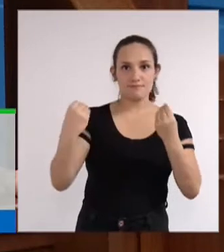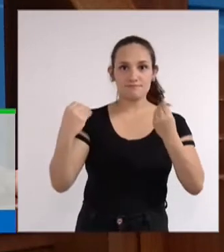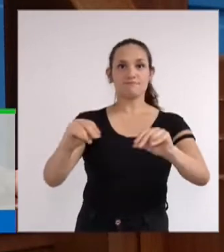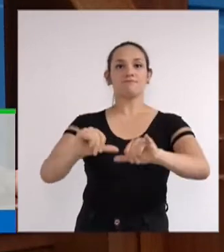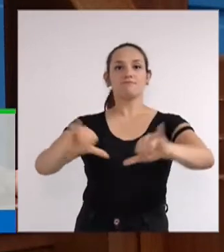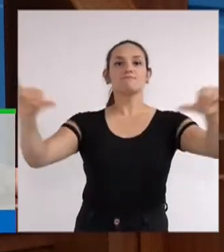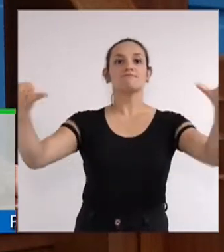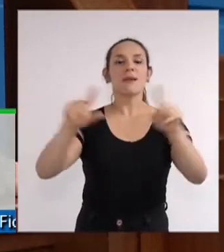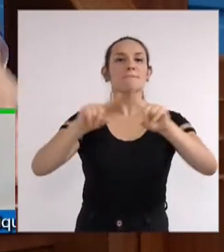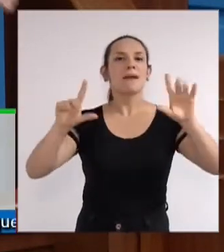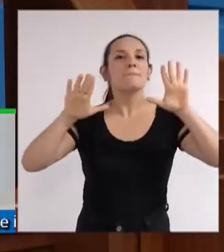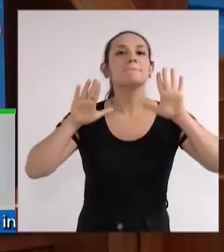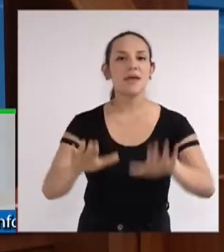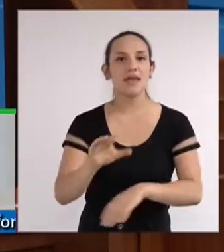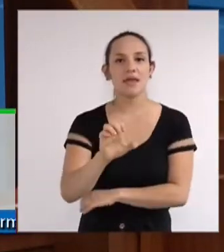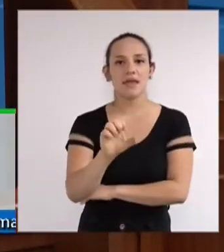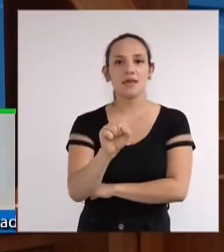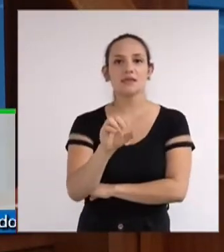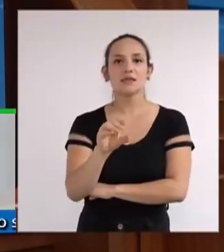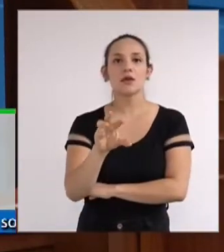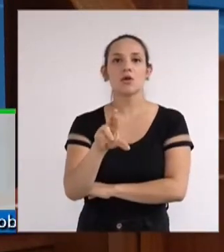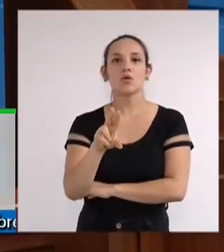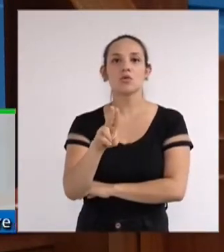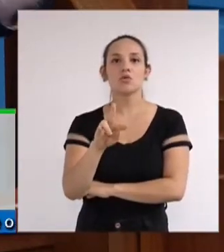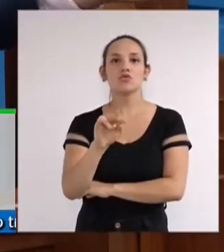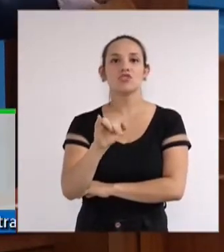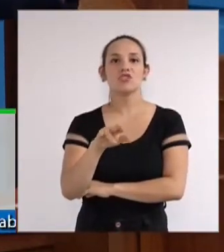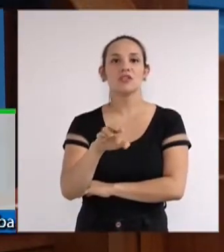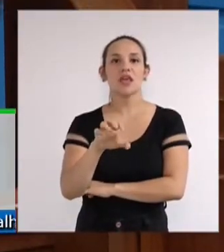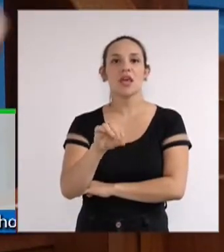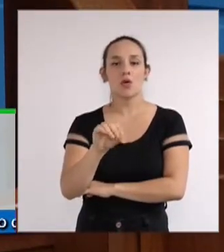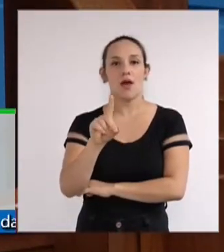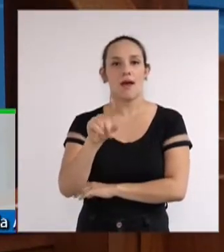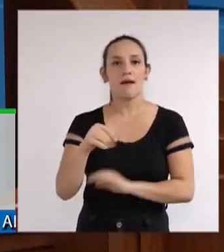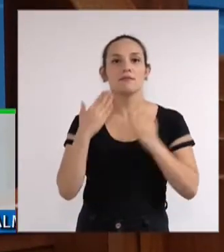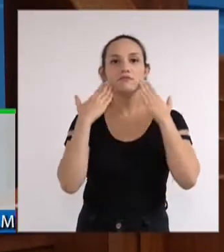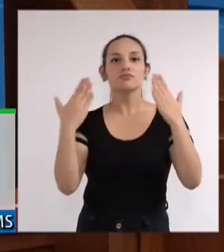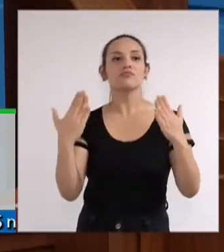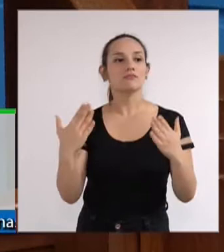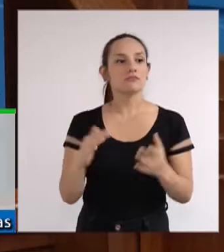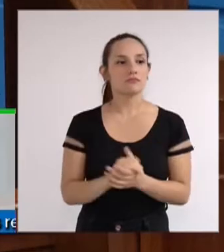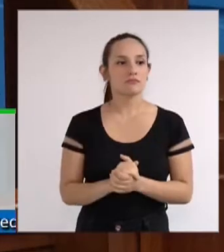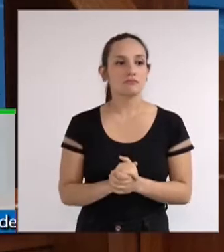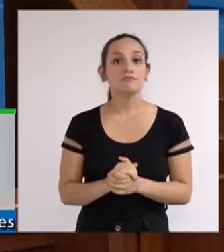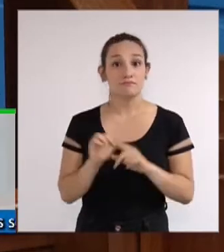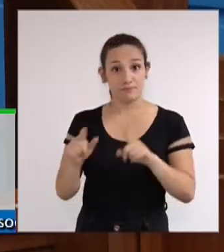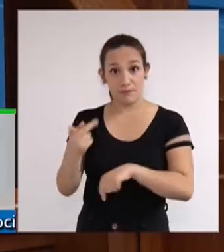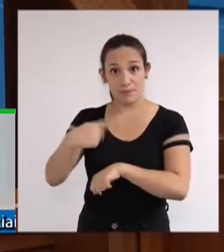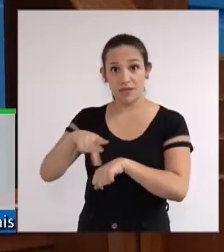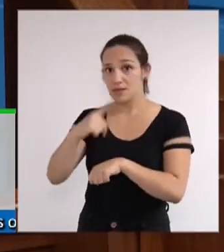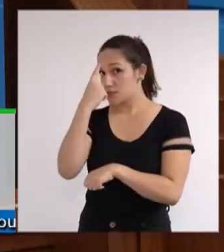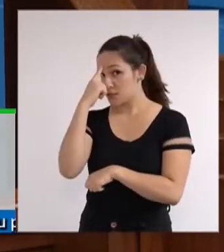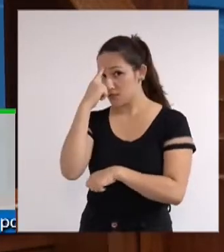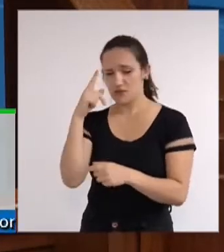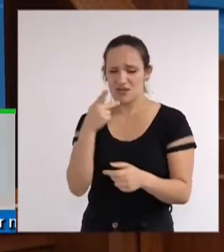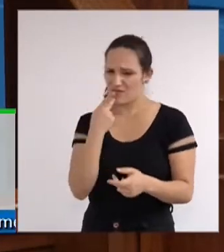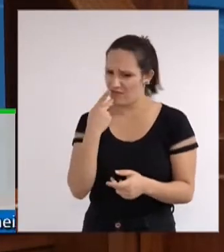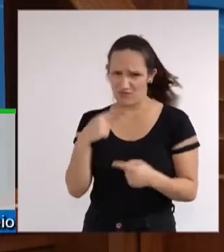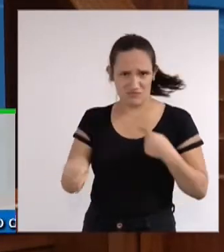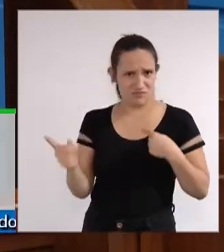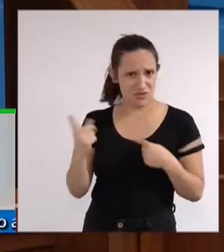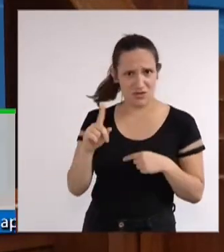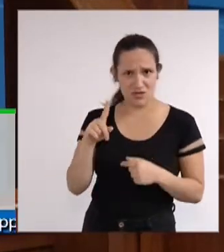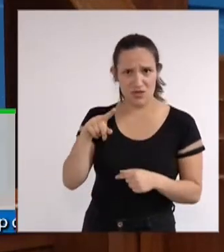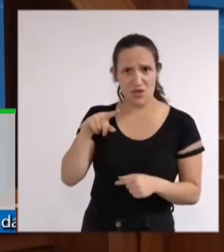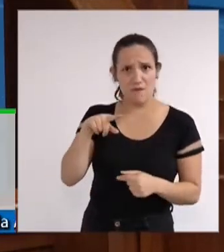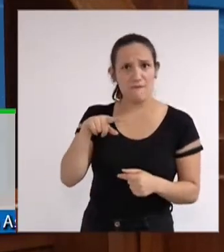existe publicidade do escrutínio. A Corte Constitucional da Índia também declarou inconstitucional o sistema eletrônico de votação. Ou seja,